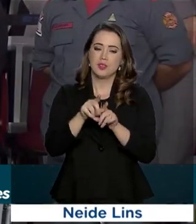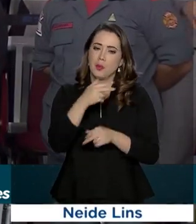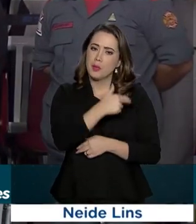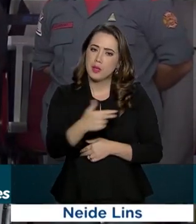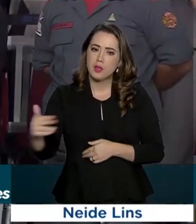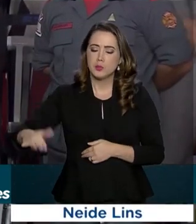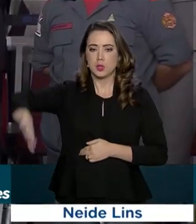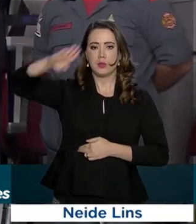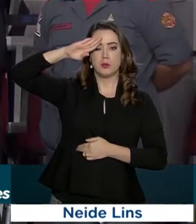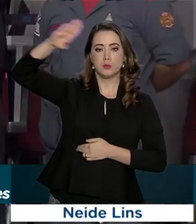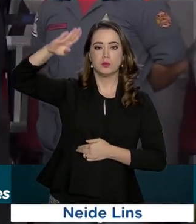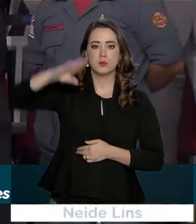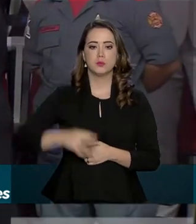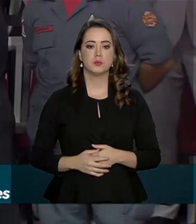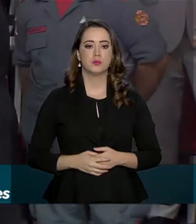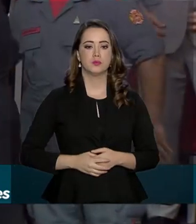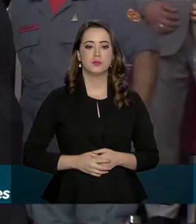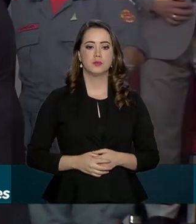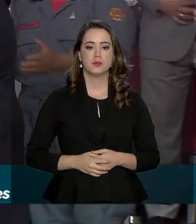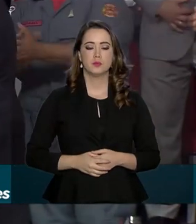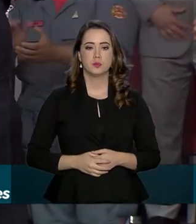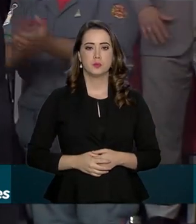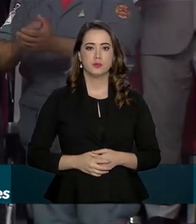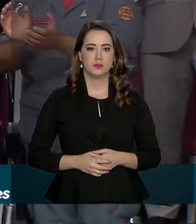eterna continência.